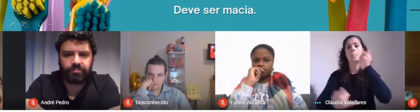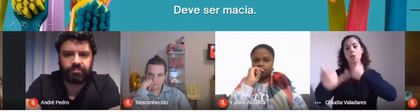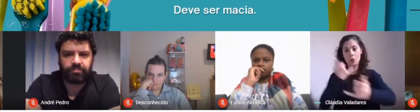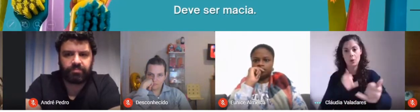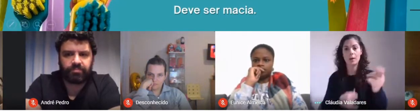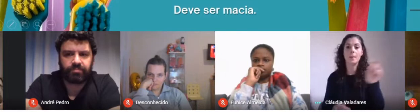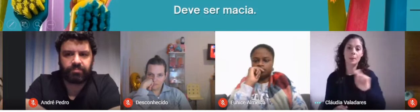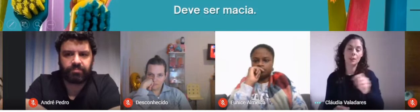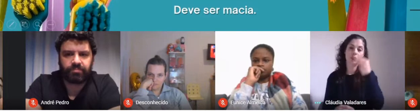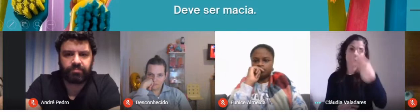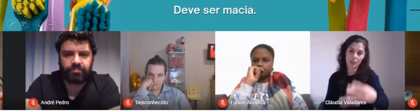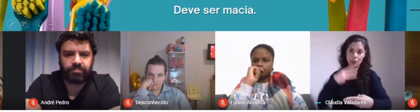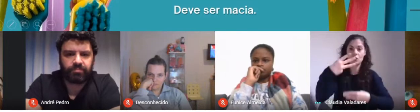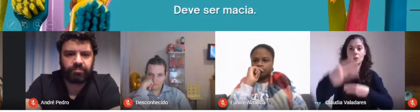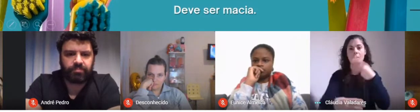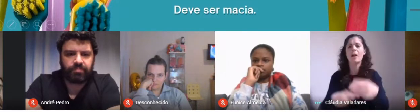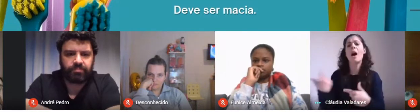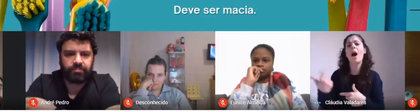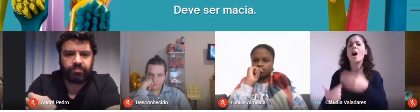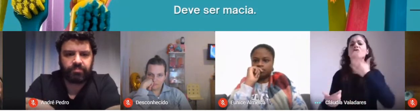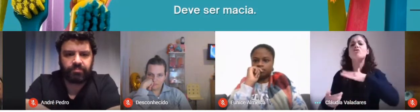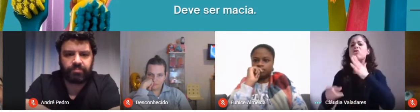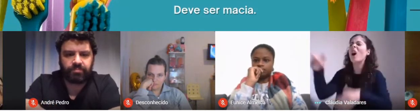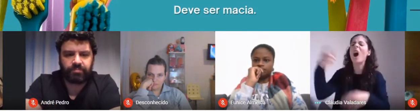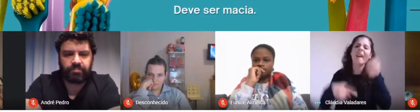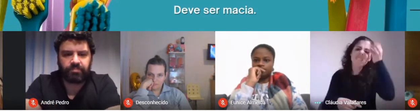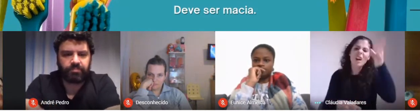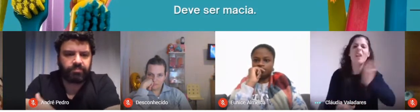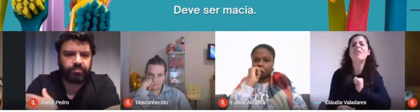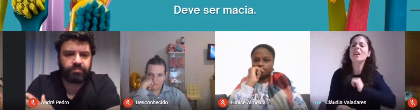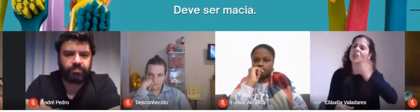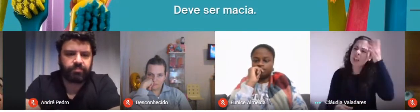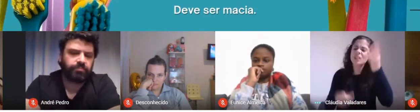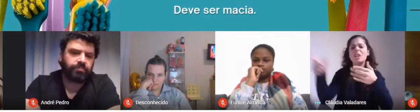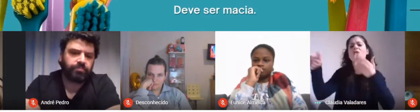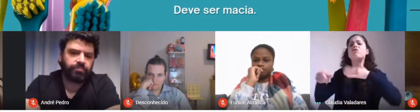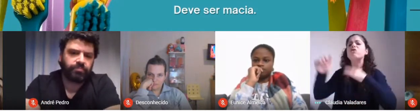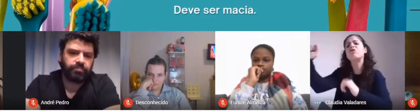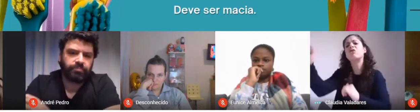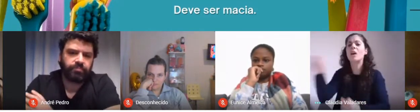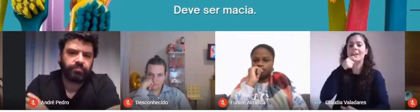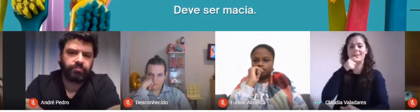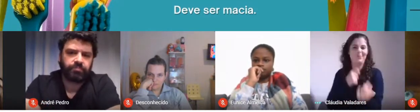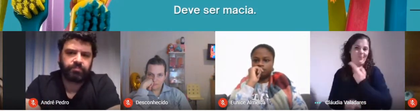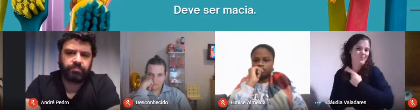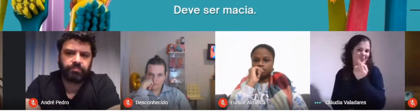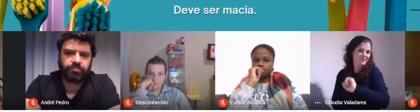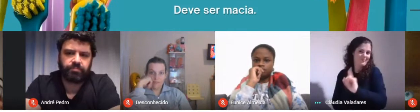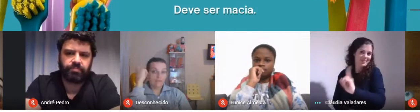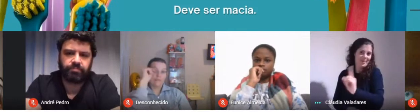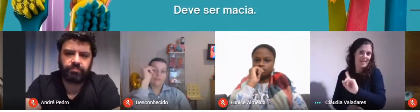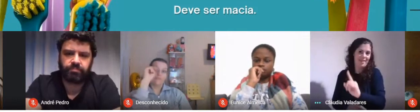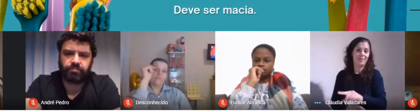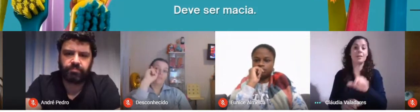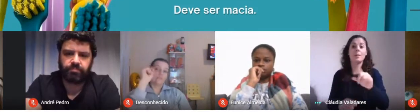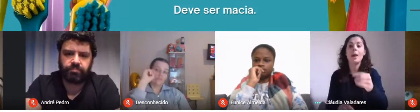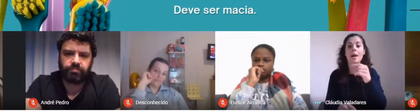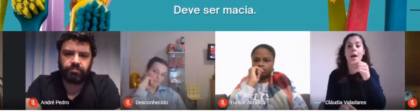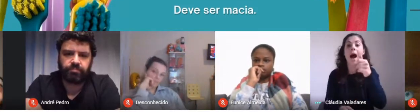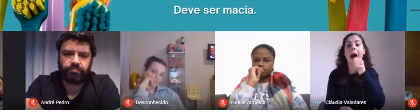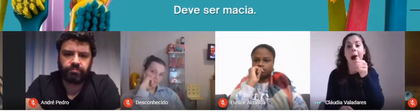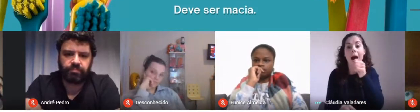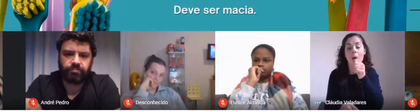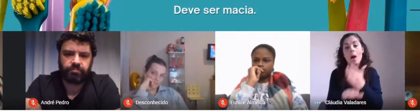Não deve ser partilhada, deve ser passada por água antes e depois de utilizada. E